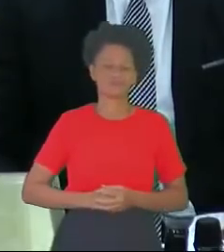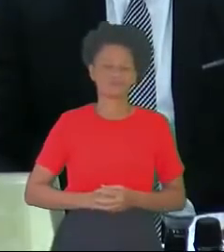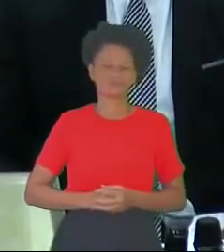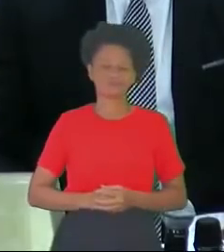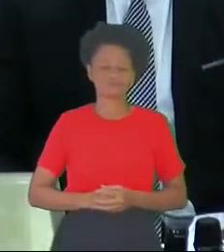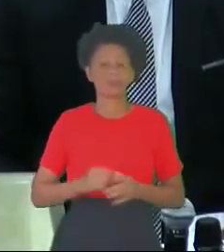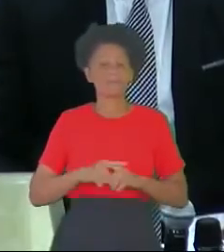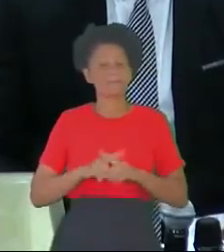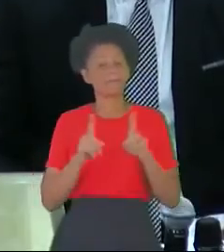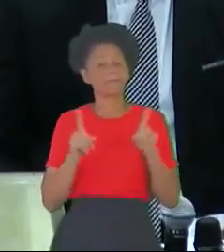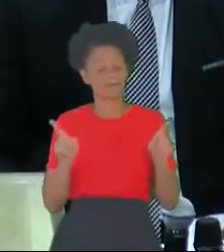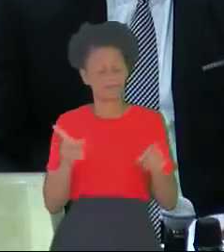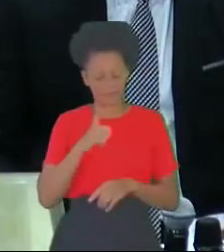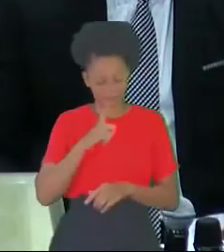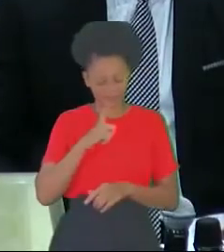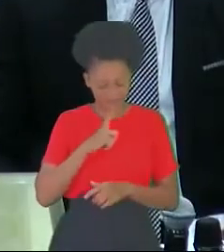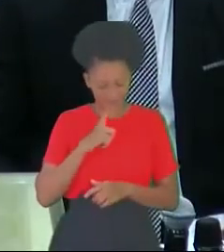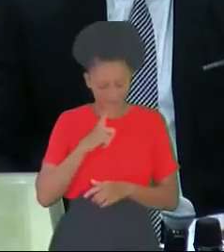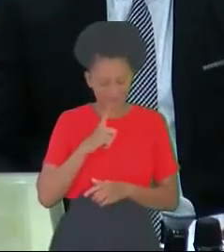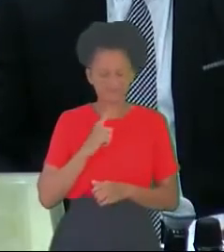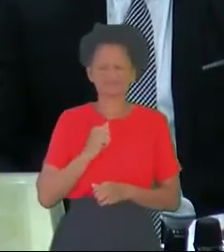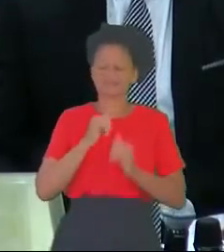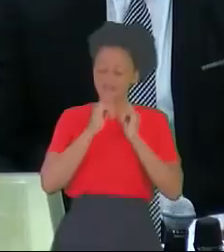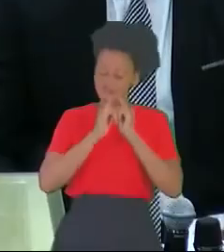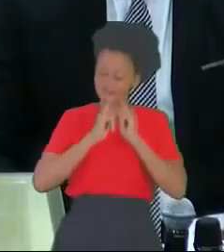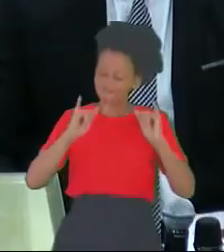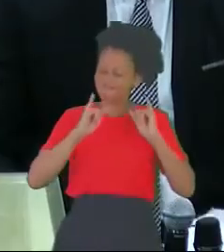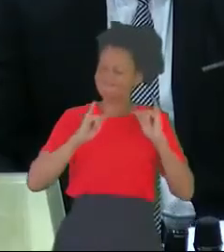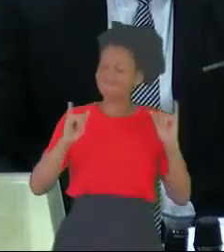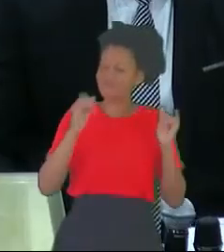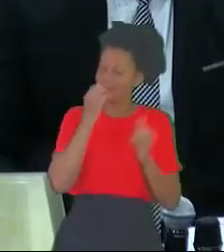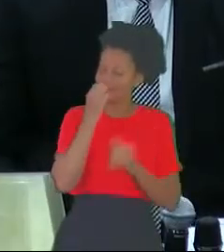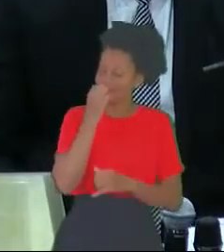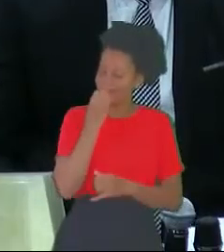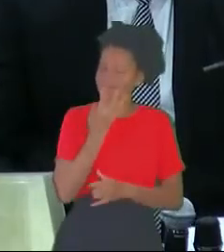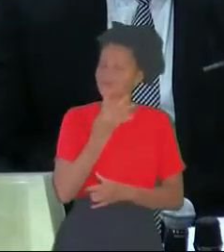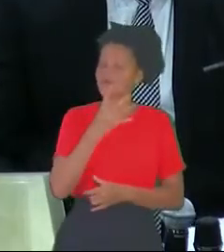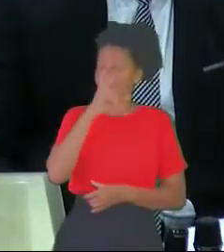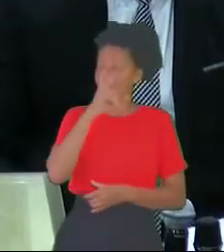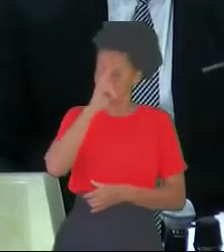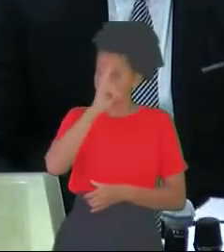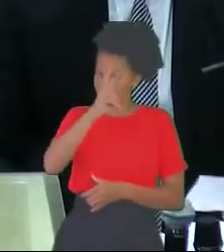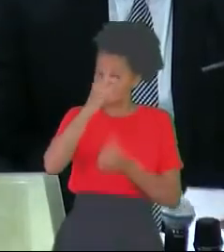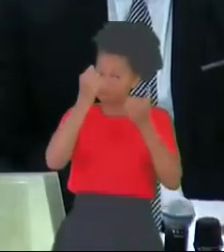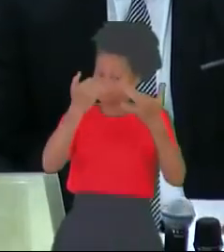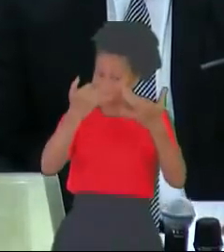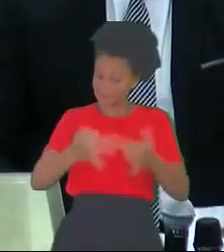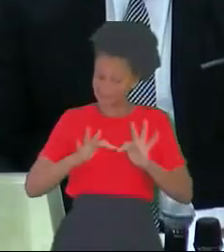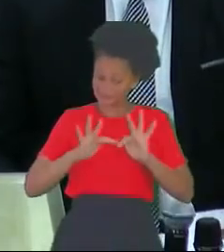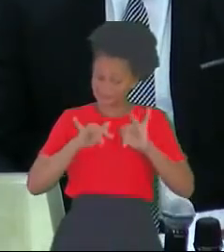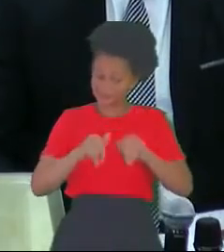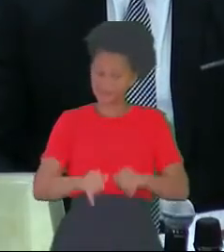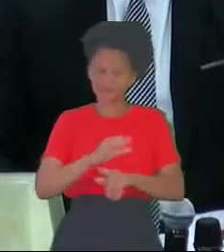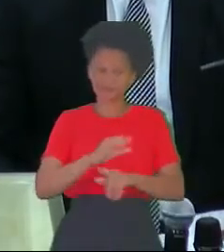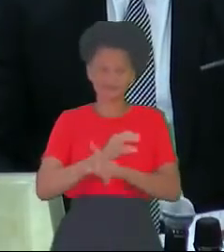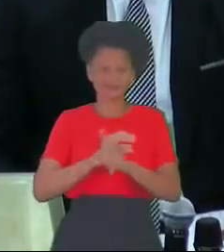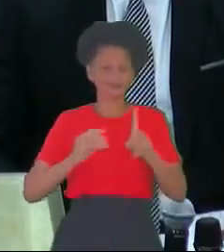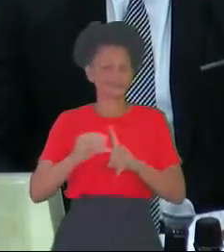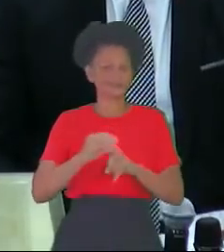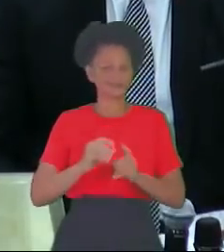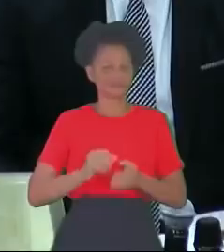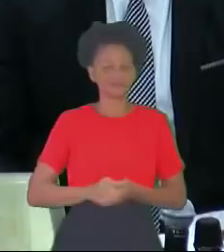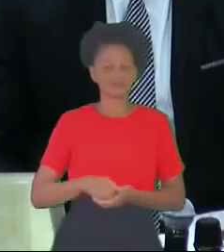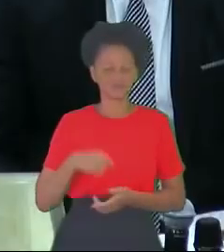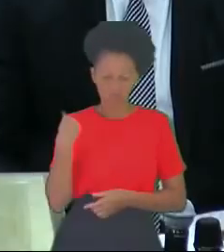Mas eu tenho uma notícia mais forte ainda para encerrar esse trabalho. Ô, irmão, como nós somos ruins